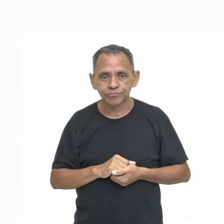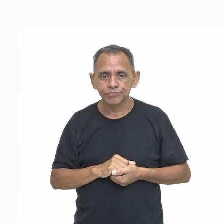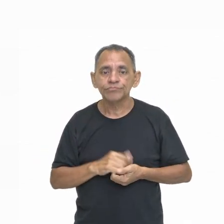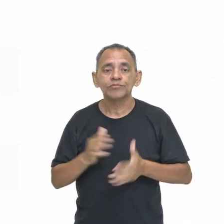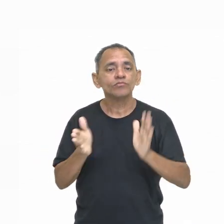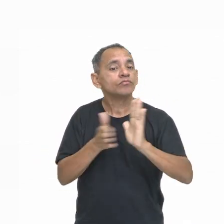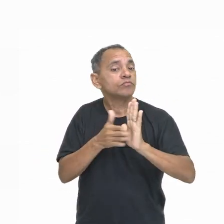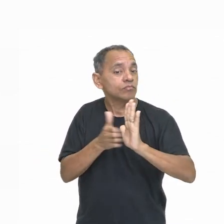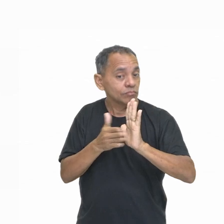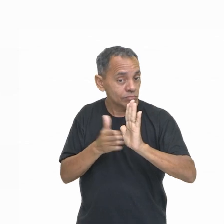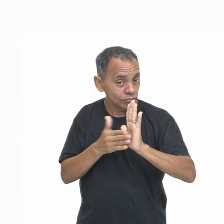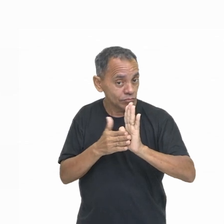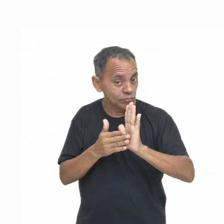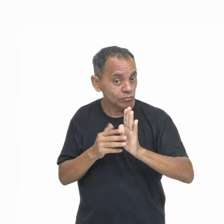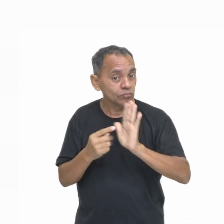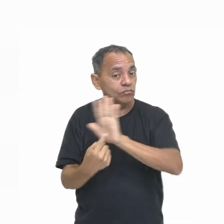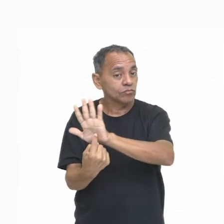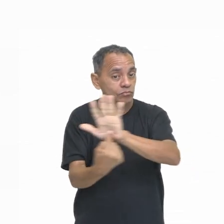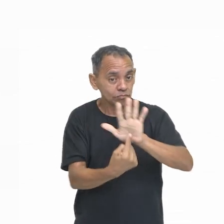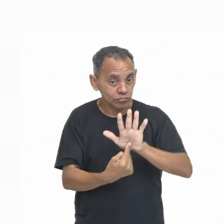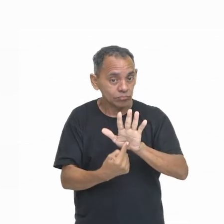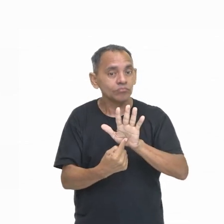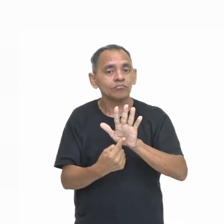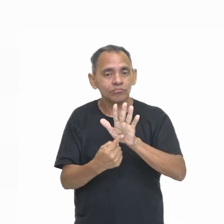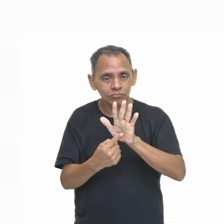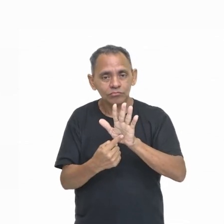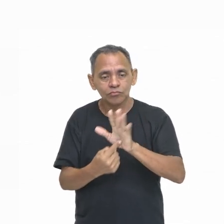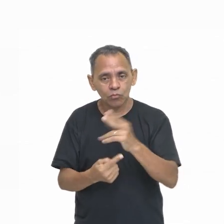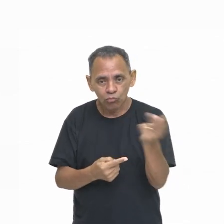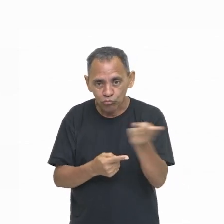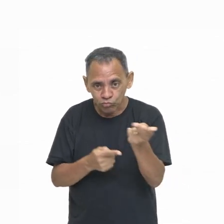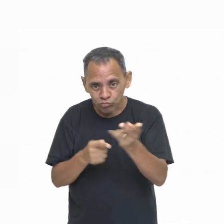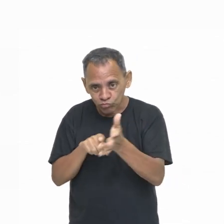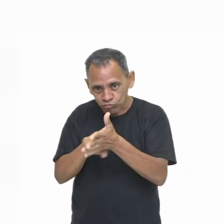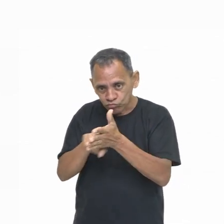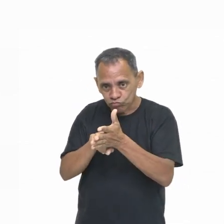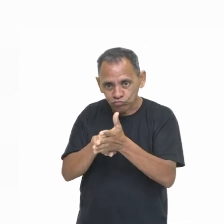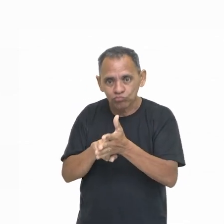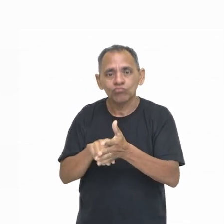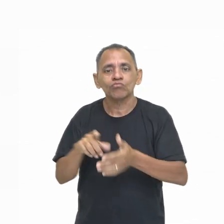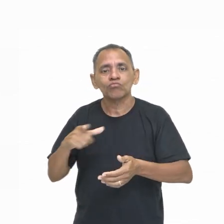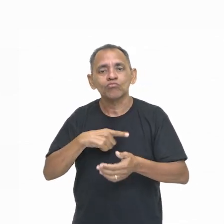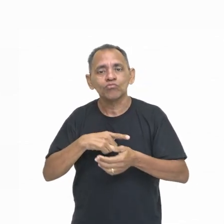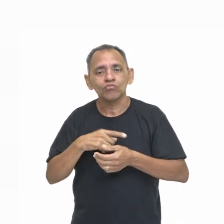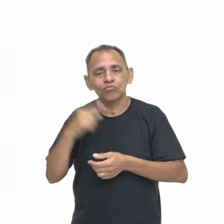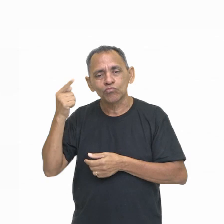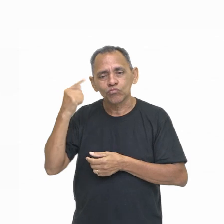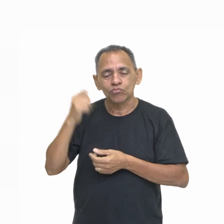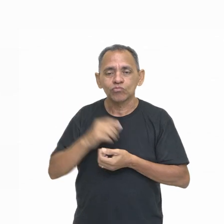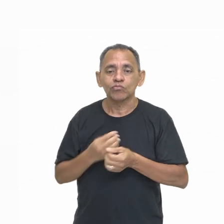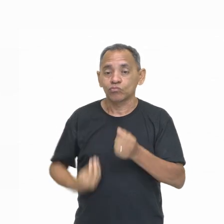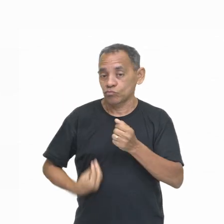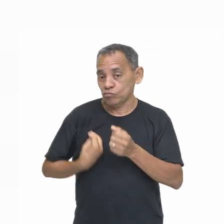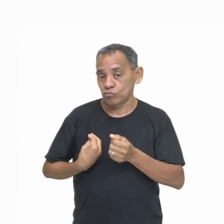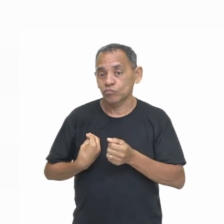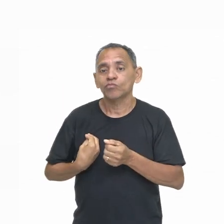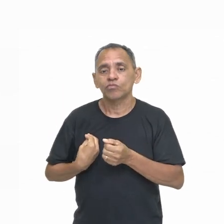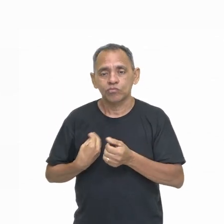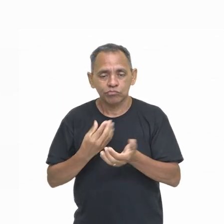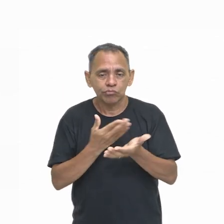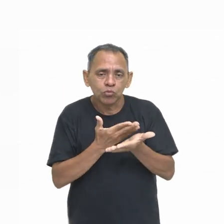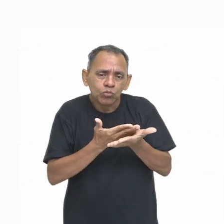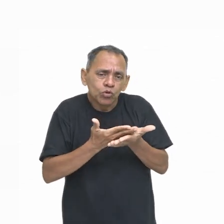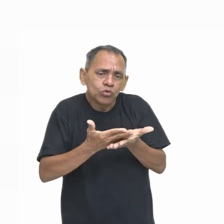dois pesquisadores assumiu a ideia de que a vida iniciou-se a partir